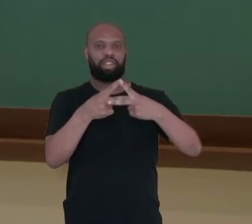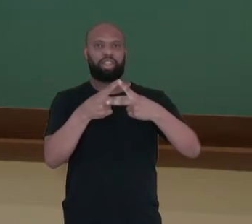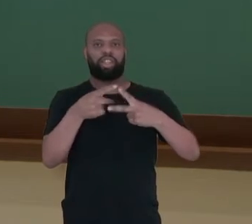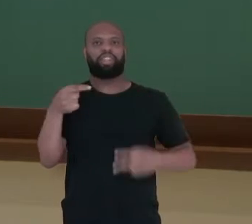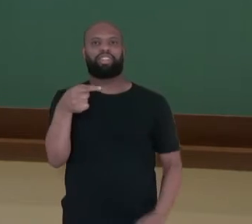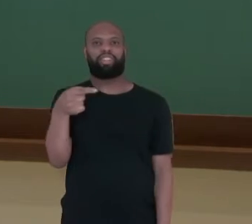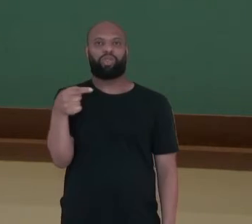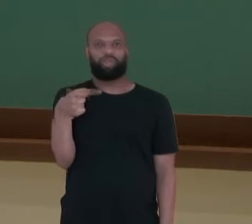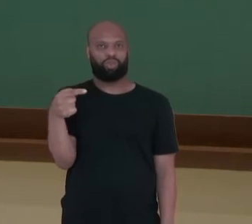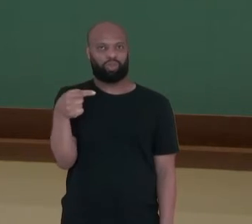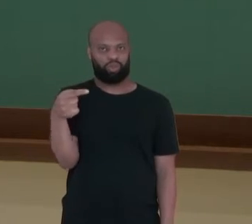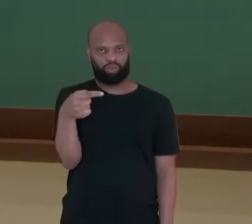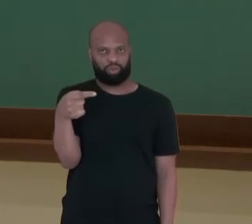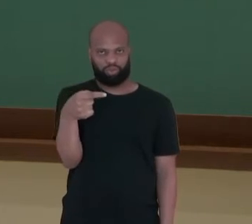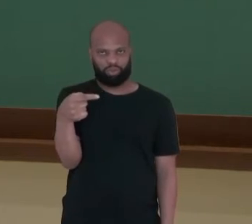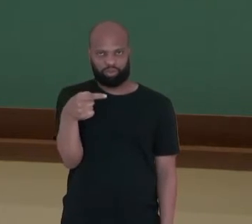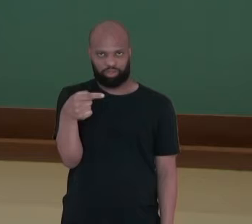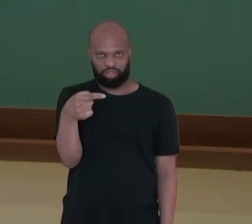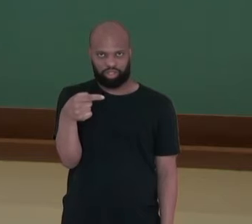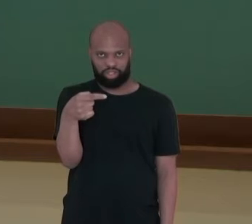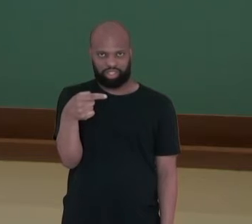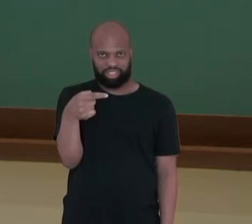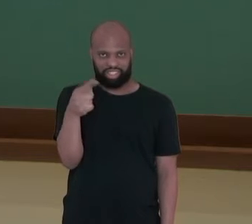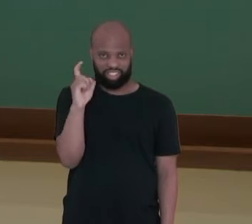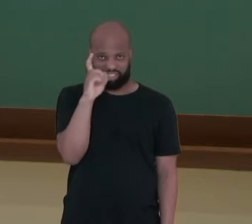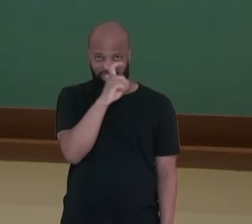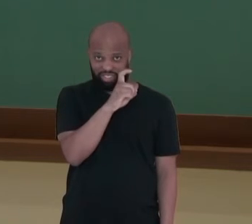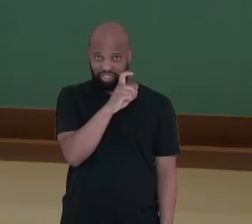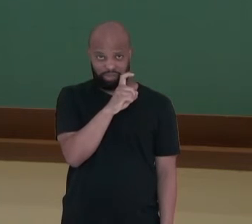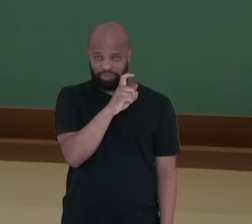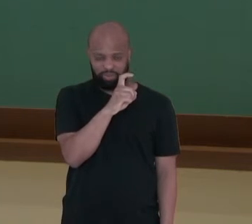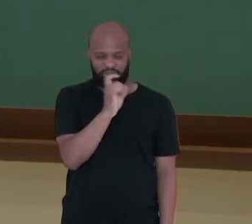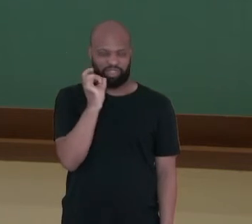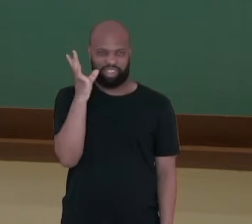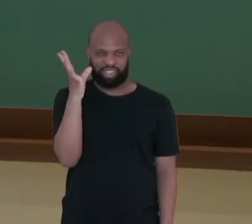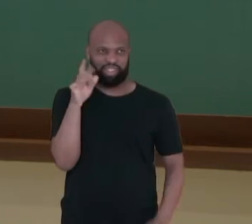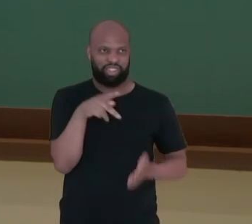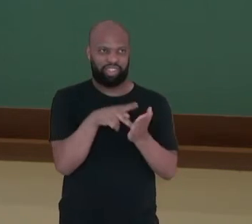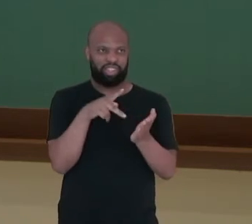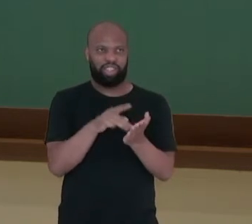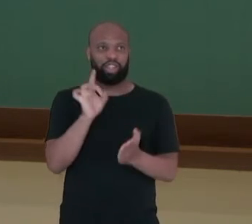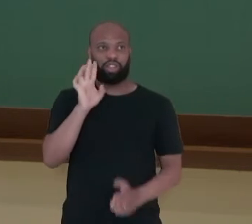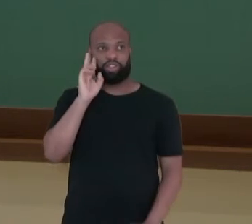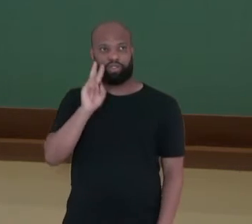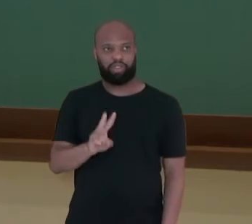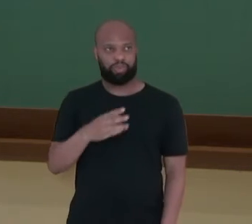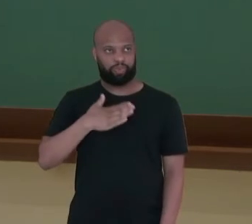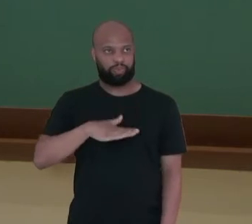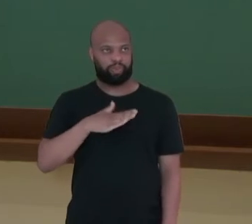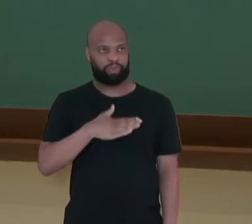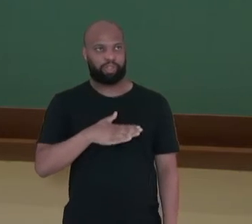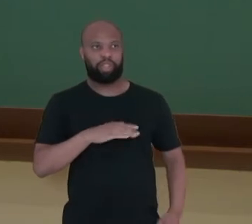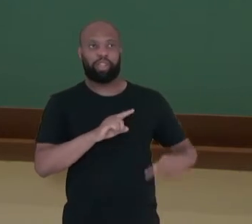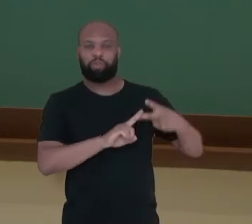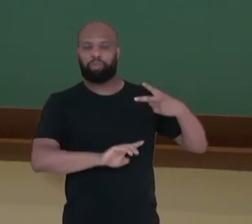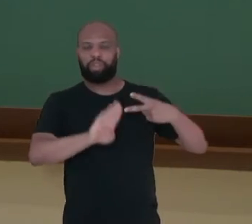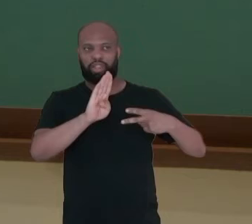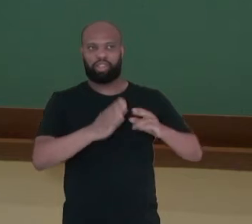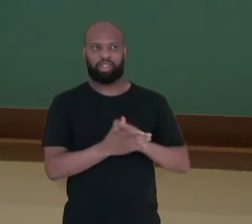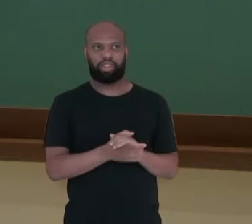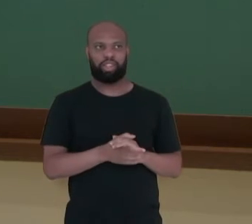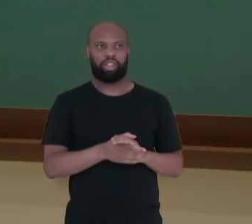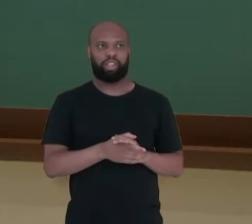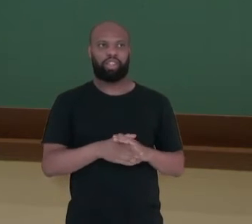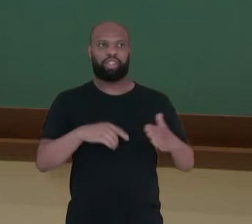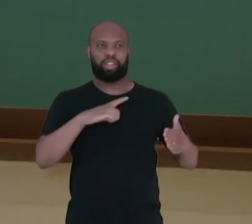ó. Negativo. Difícil? Não, né? É só olhar. Olha lá, essa aqui.